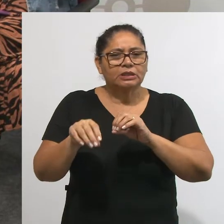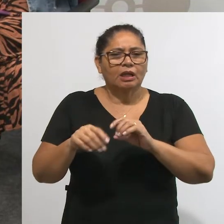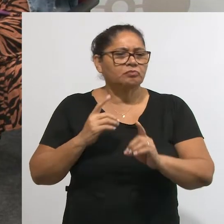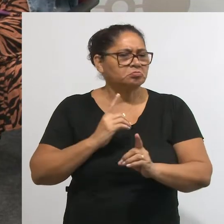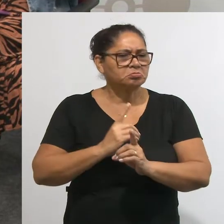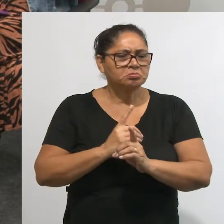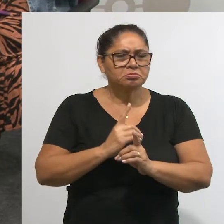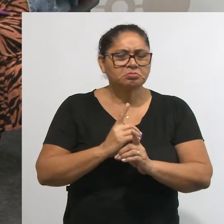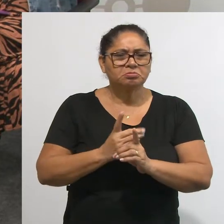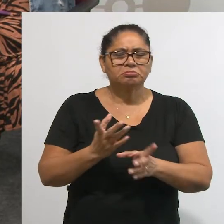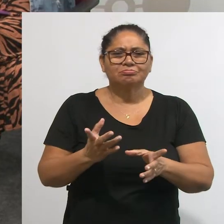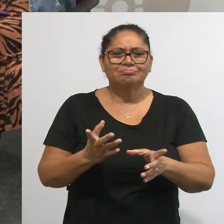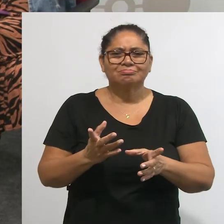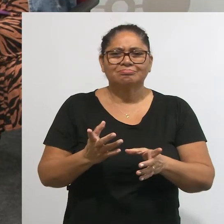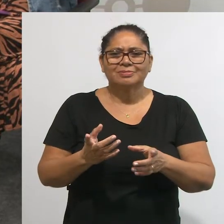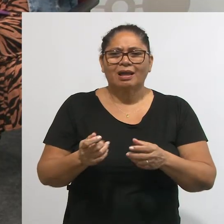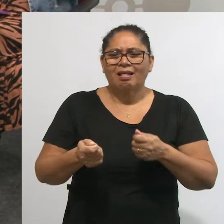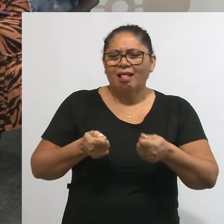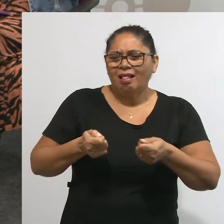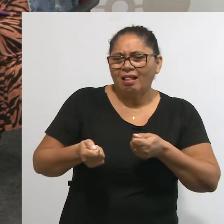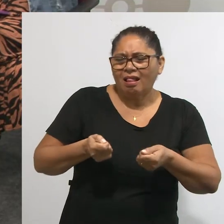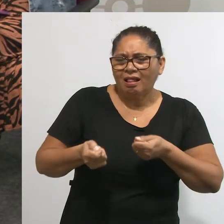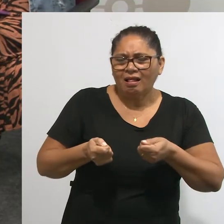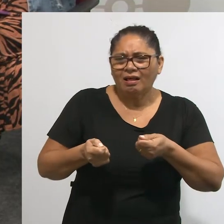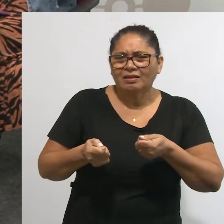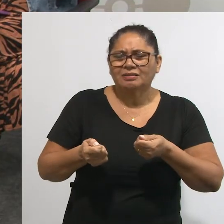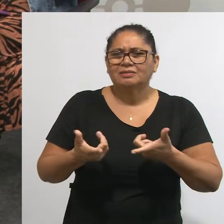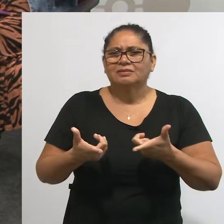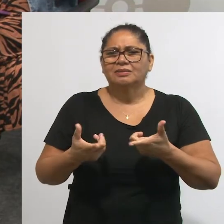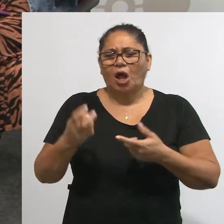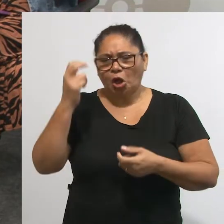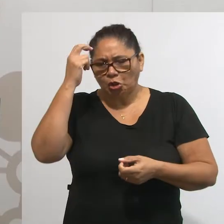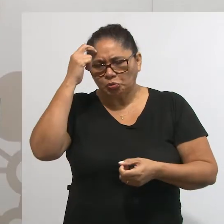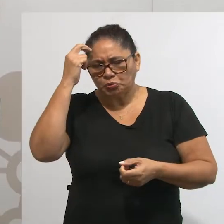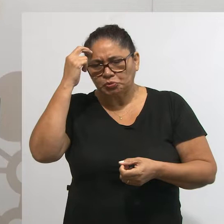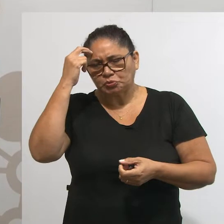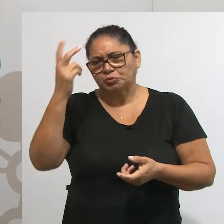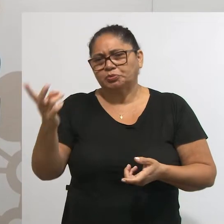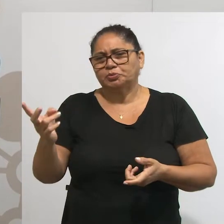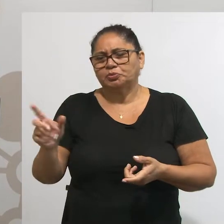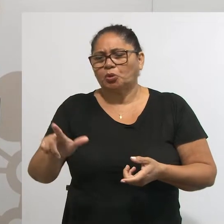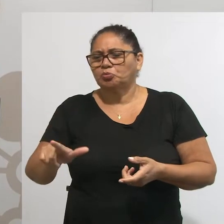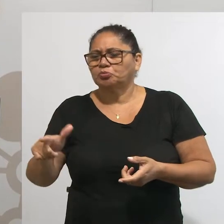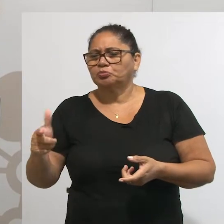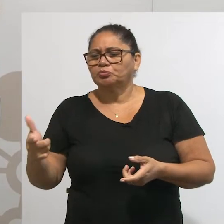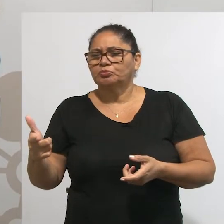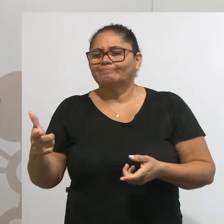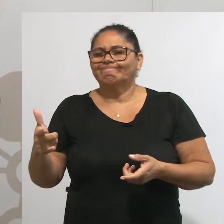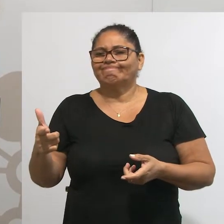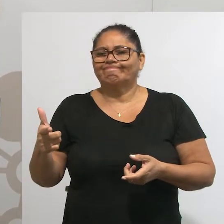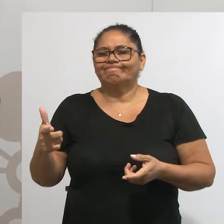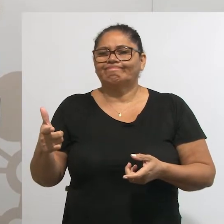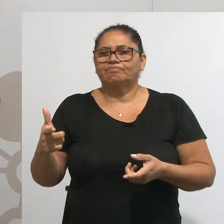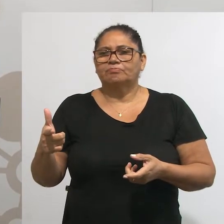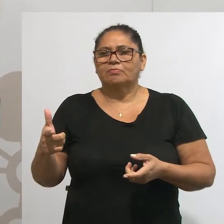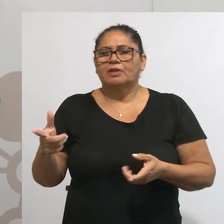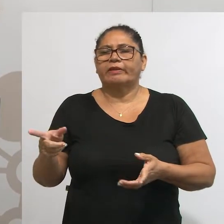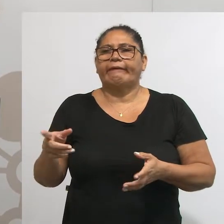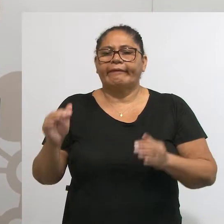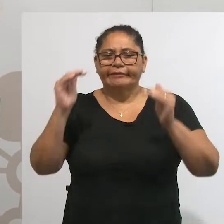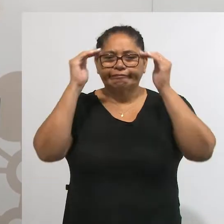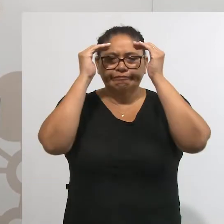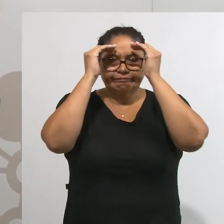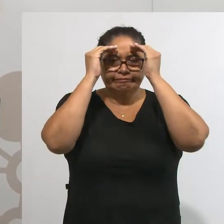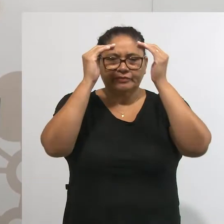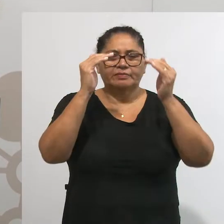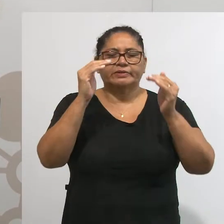processo de colonização, de colonizar o outro, de invadir a cultura do outro e vai sim em busca do